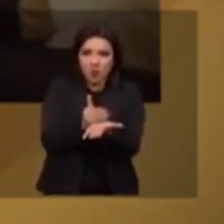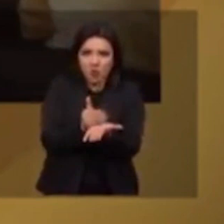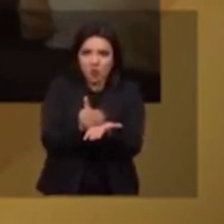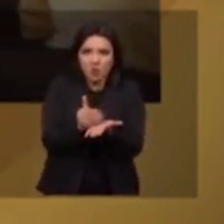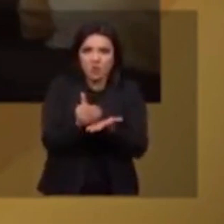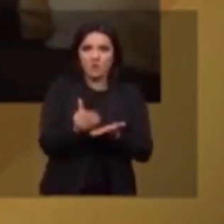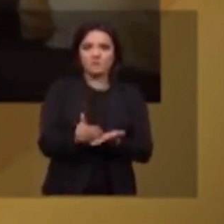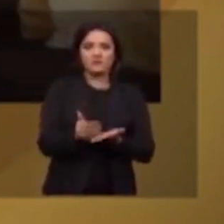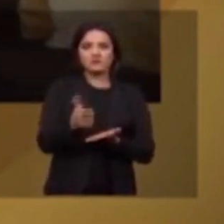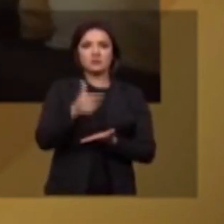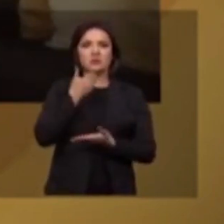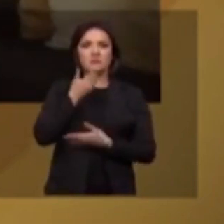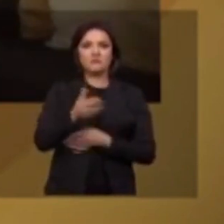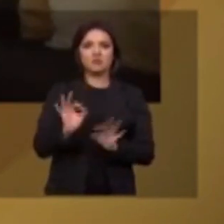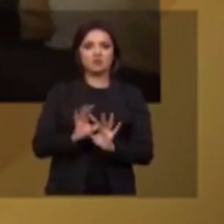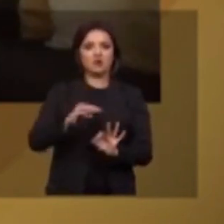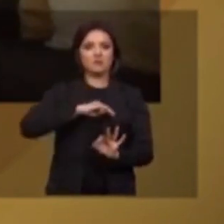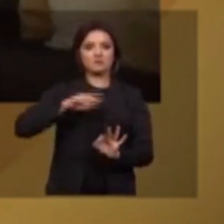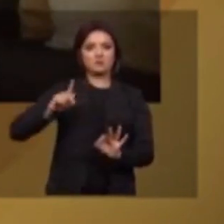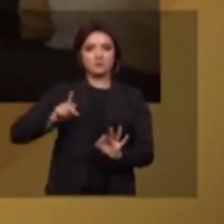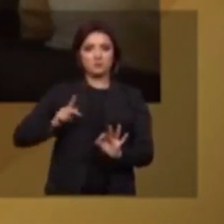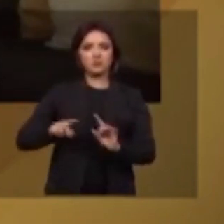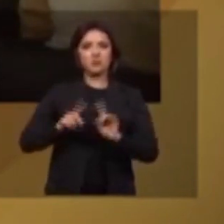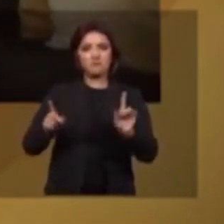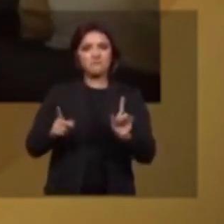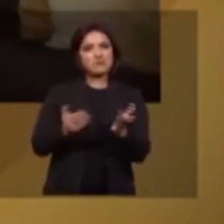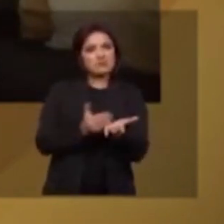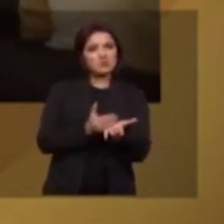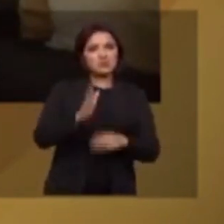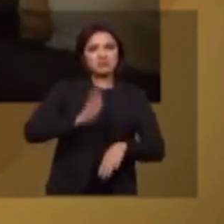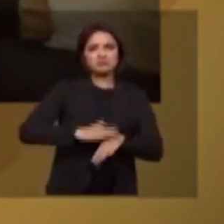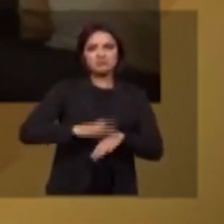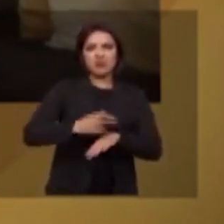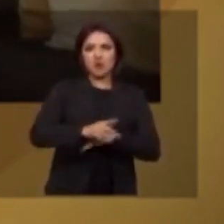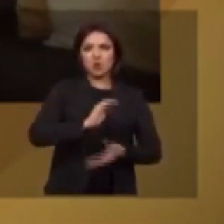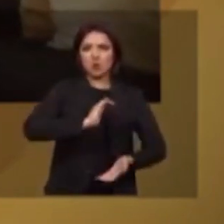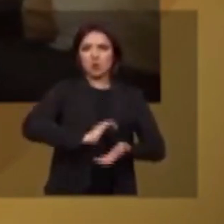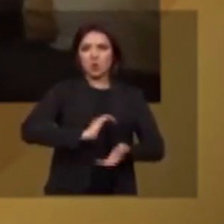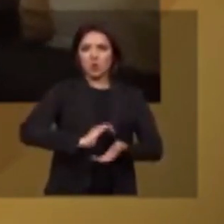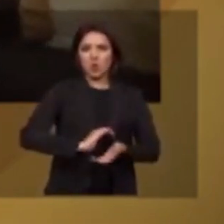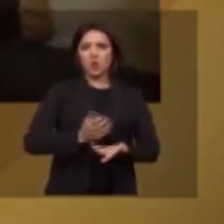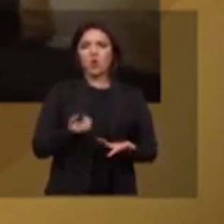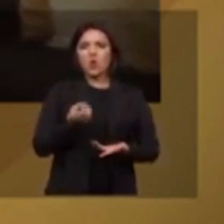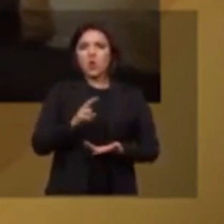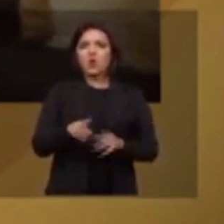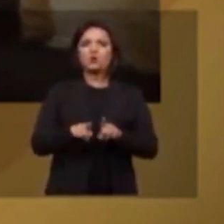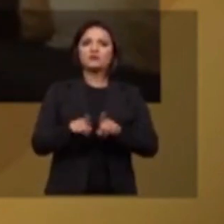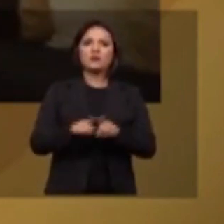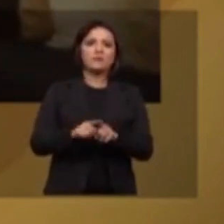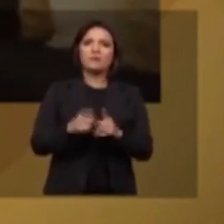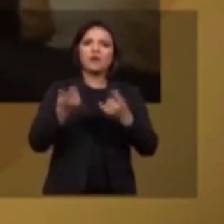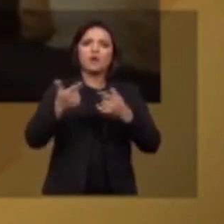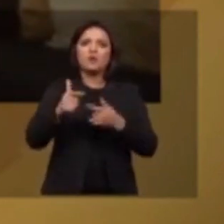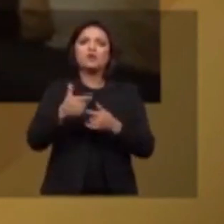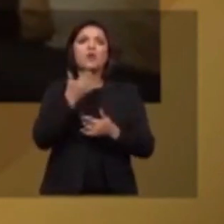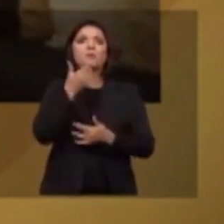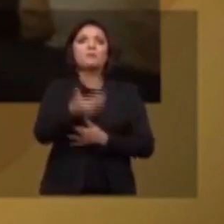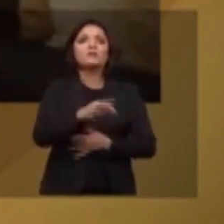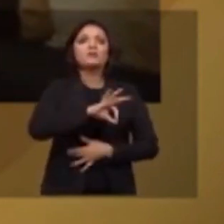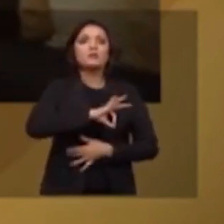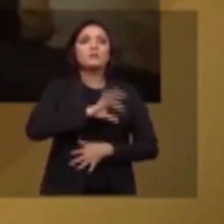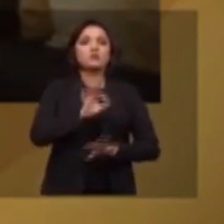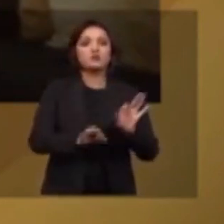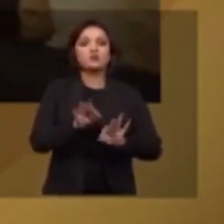sem solicitação do Ministério Público ou sem ato de ofício da Polícia Judiciária, e que possam